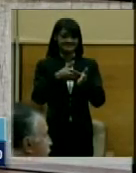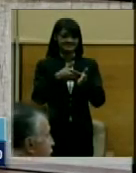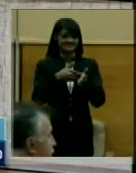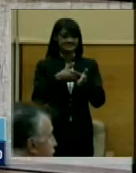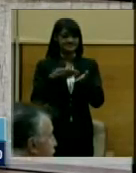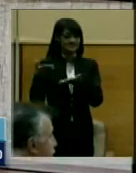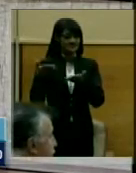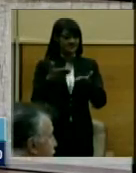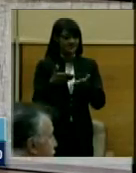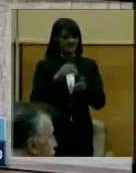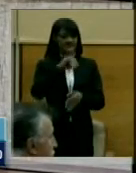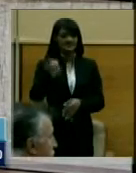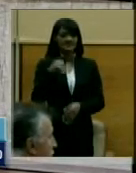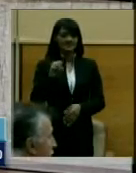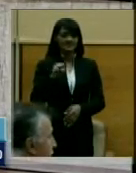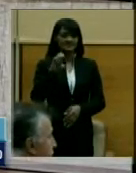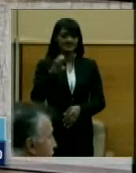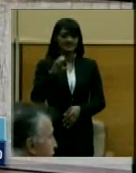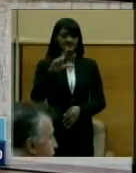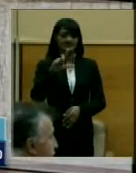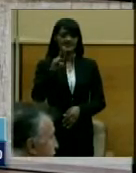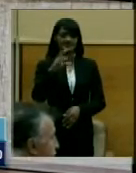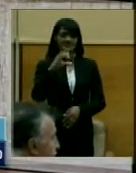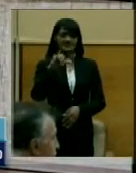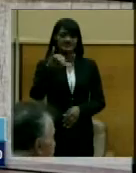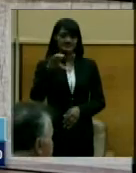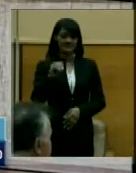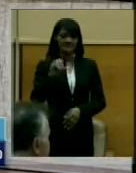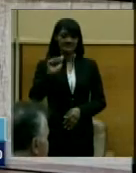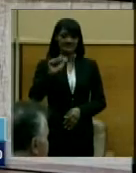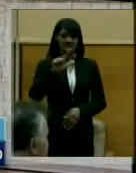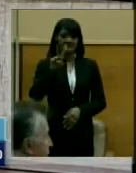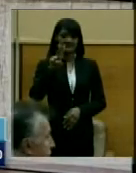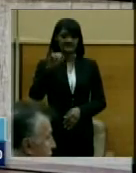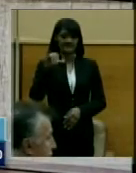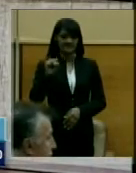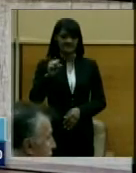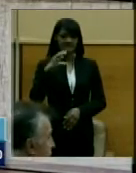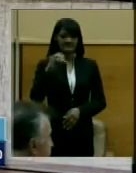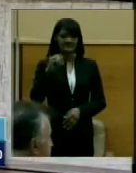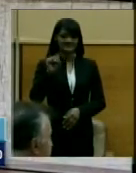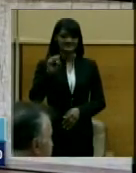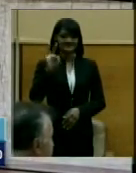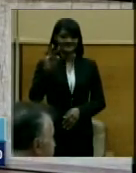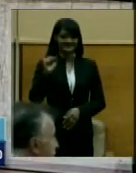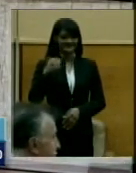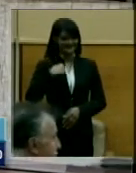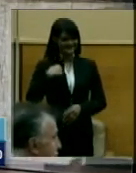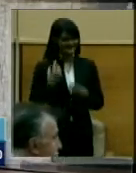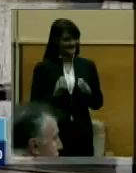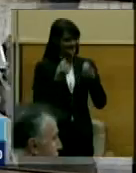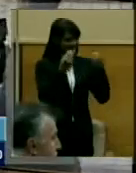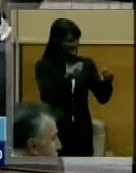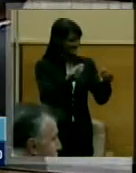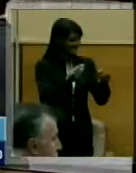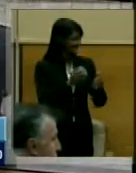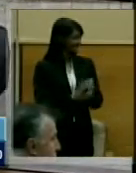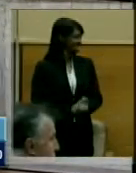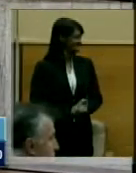homenageado José Lúcio Alves Costa, que receberá também das minhas mãos a medalha.